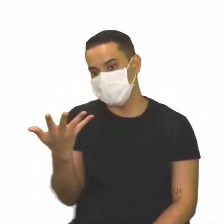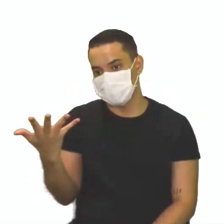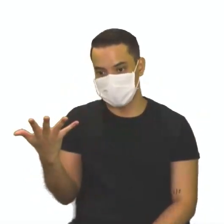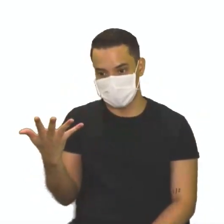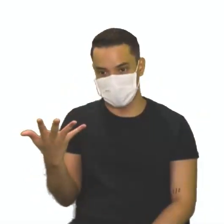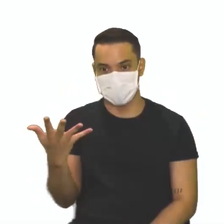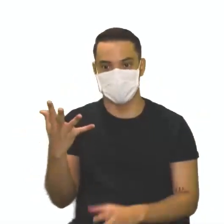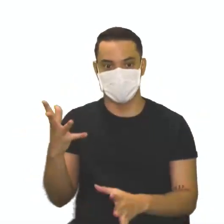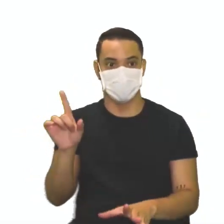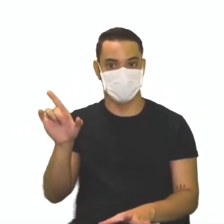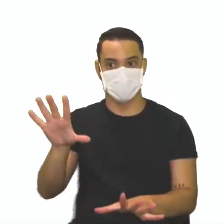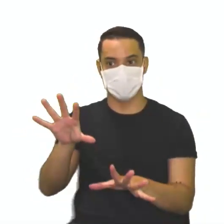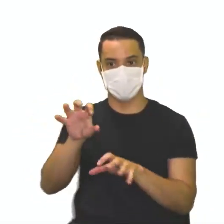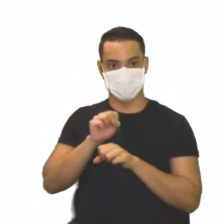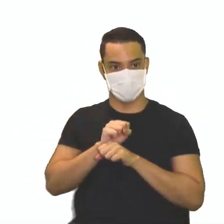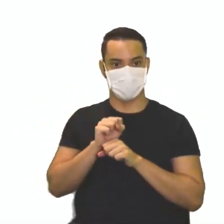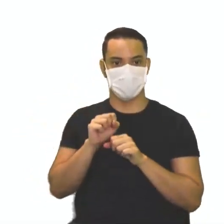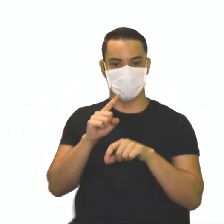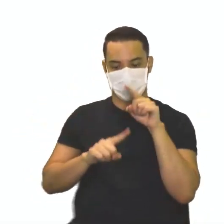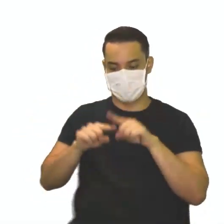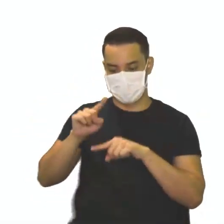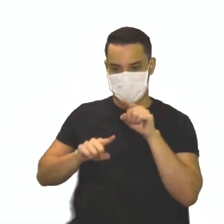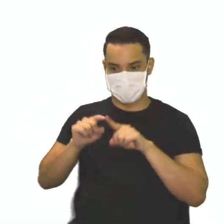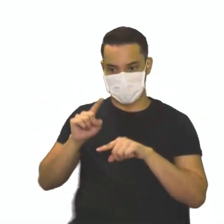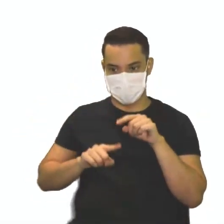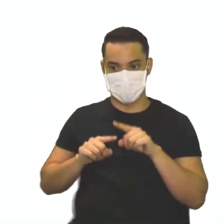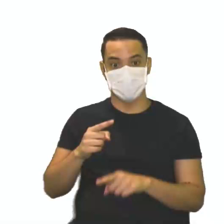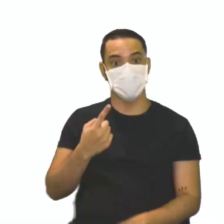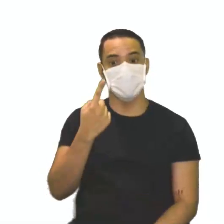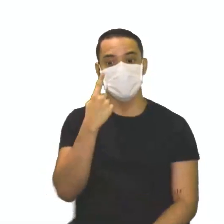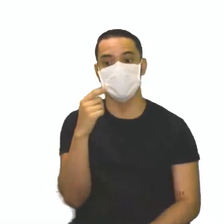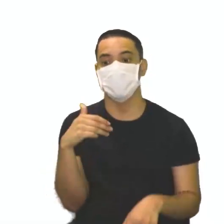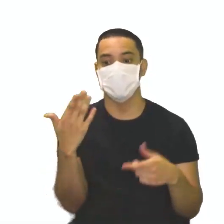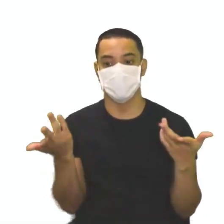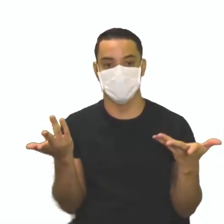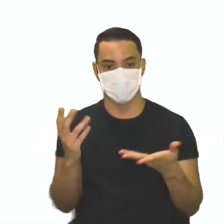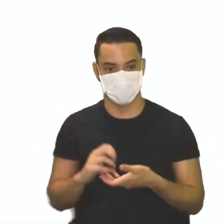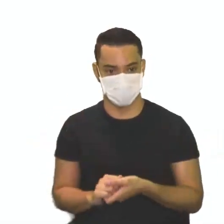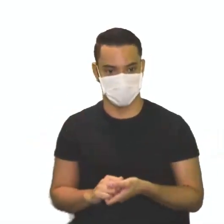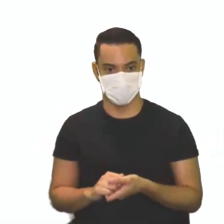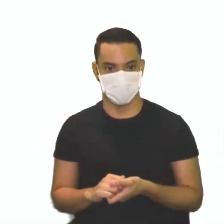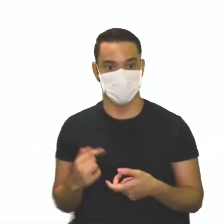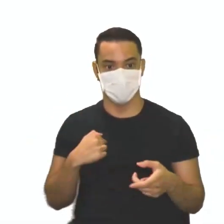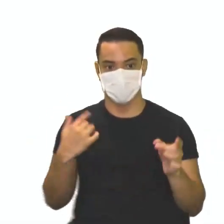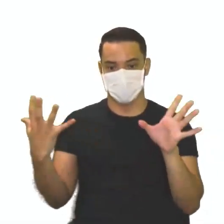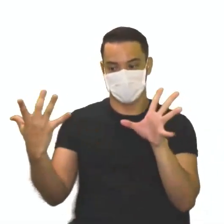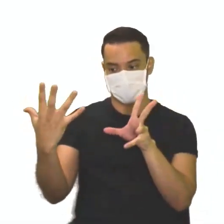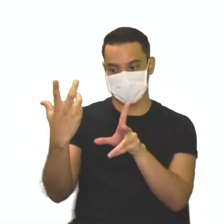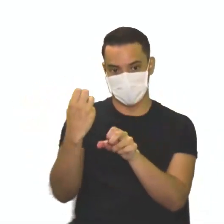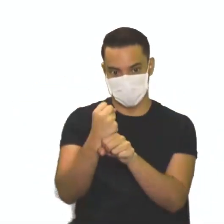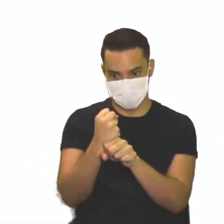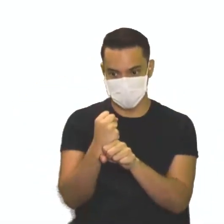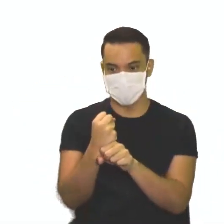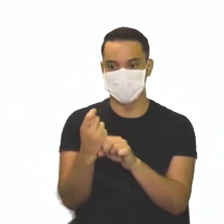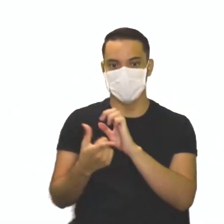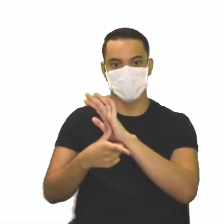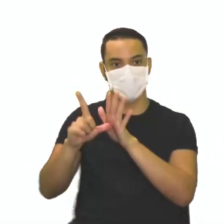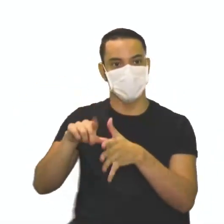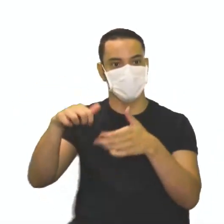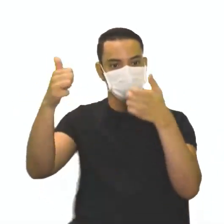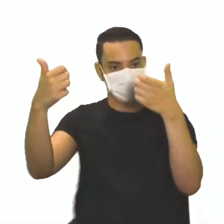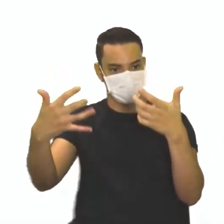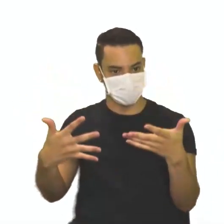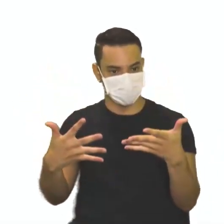elétrica adquirida pelo corpo? Então vamos ver aqui. Para eu calcular essa quantidade, como eu falei para